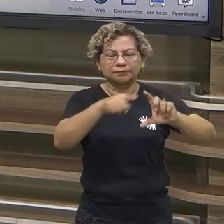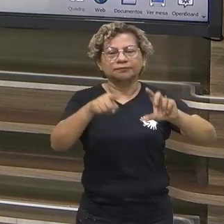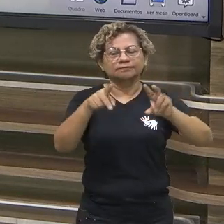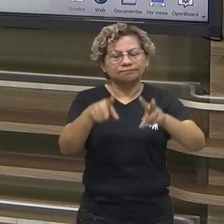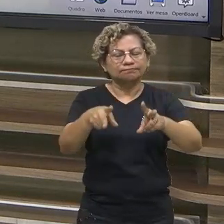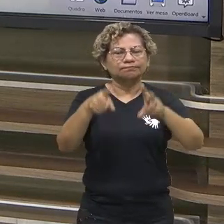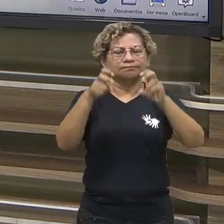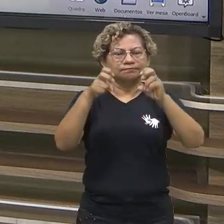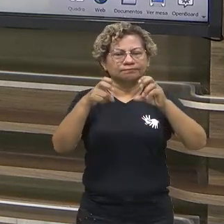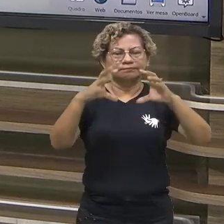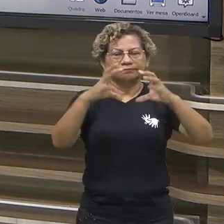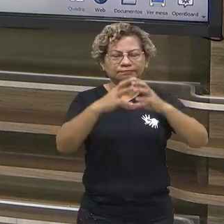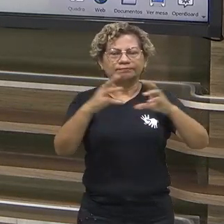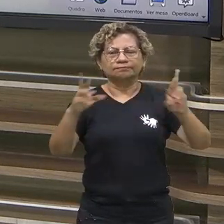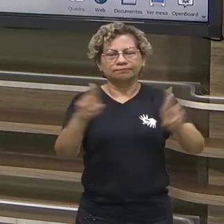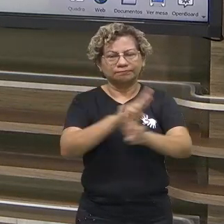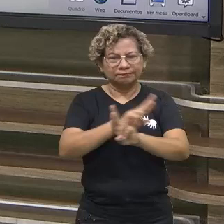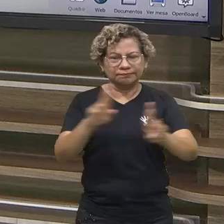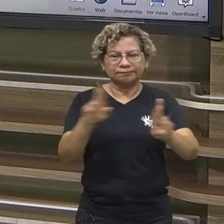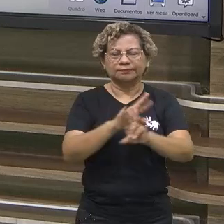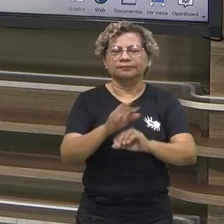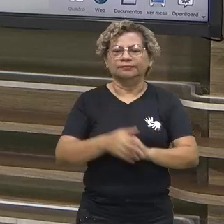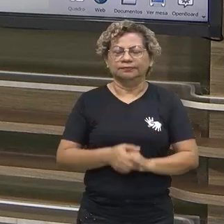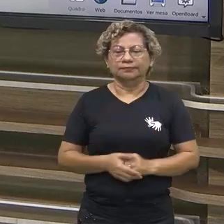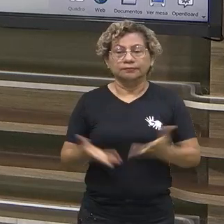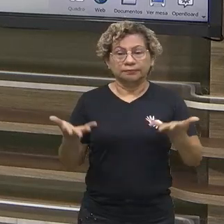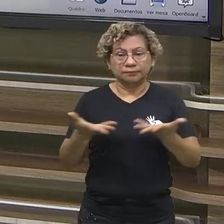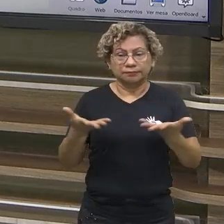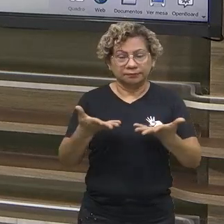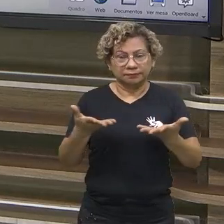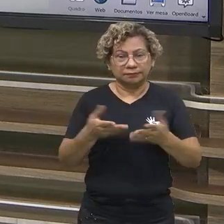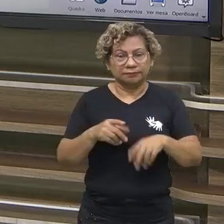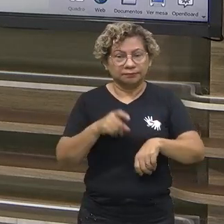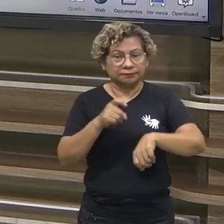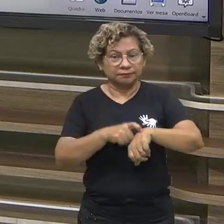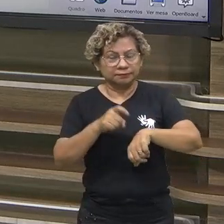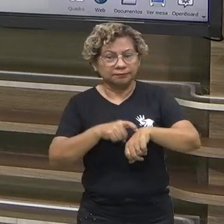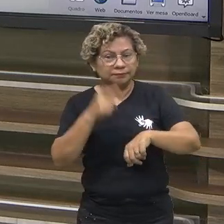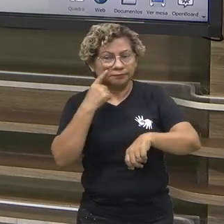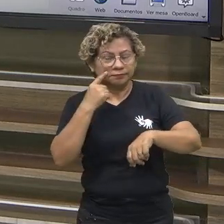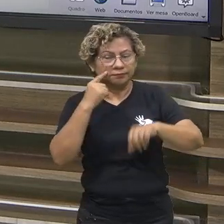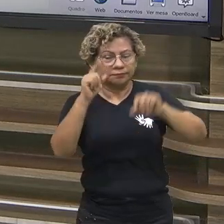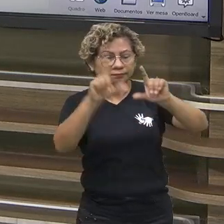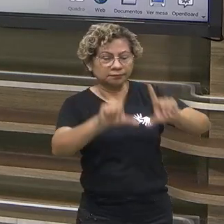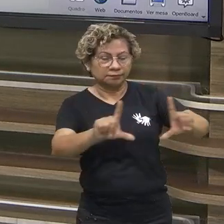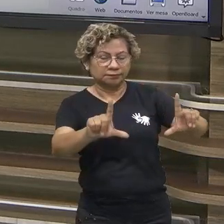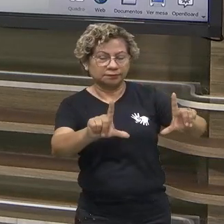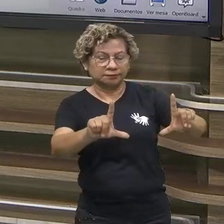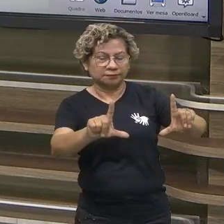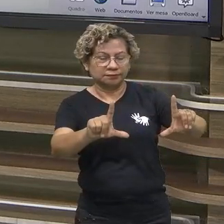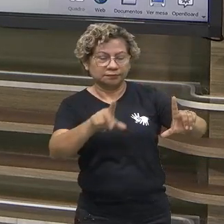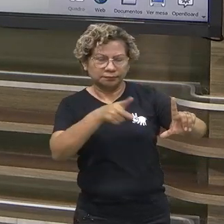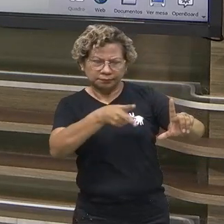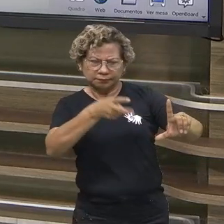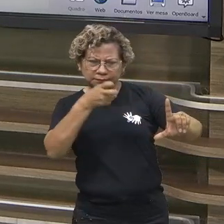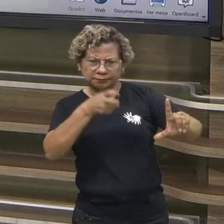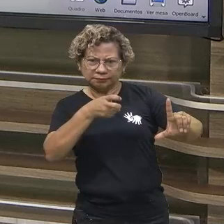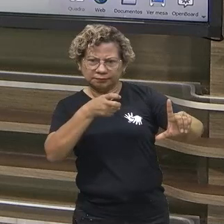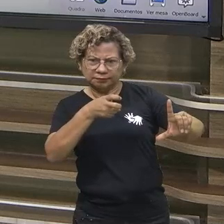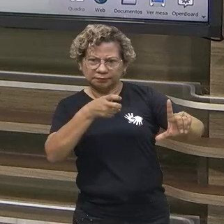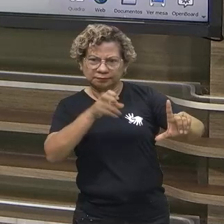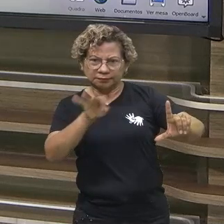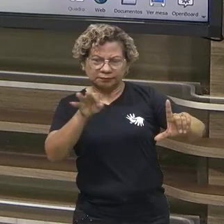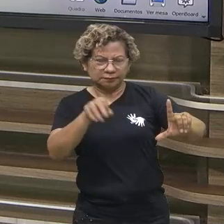fez essa relação. Por exemplo, quem está assistindo na televisão, olha para o formato da televisão,